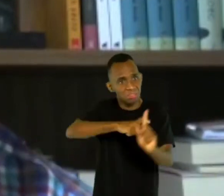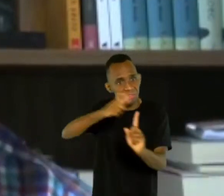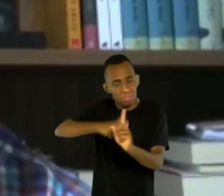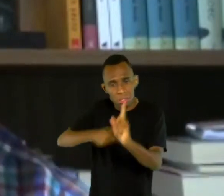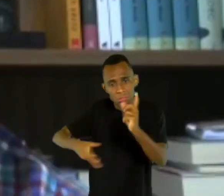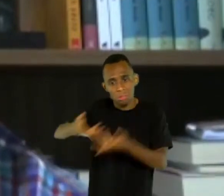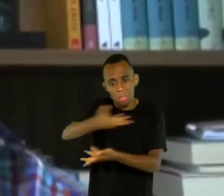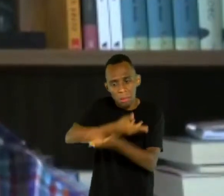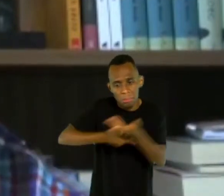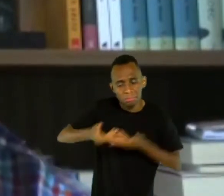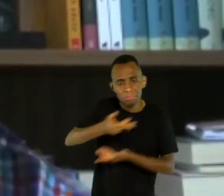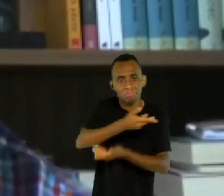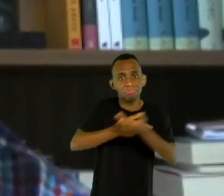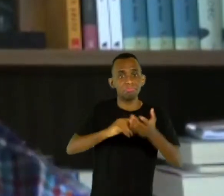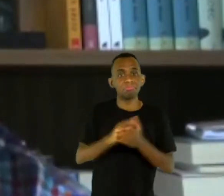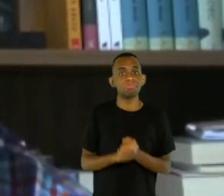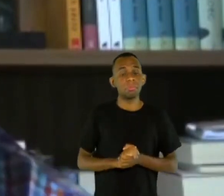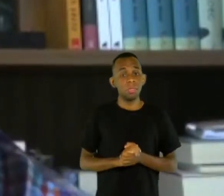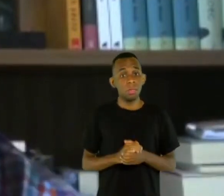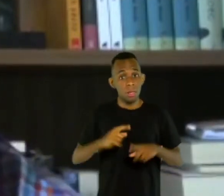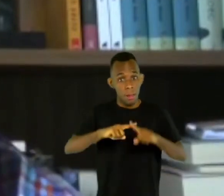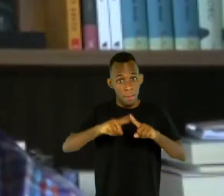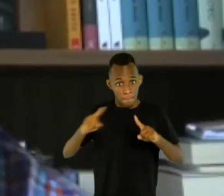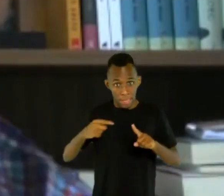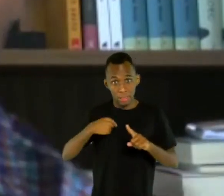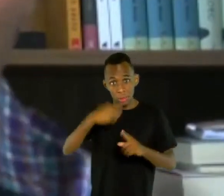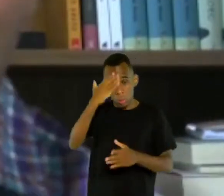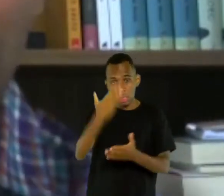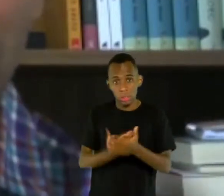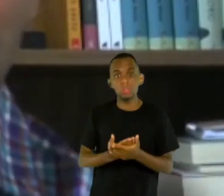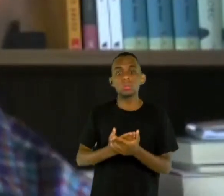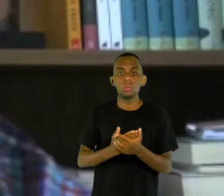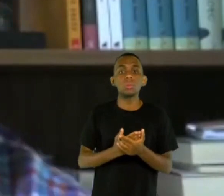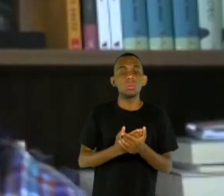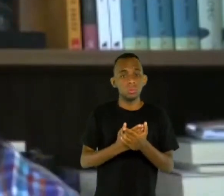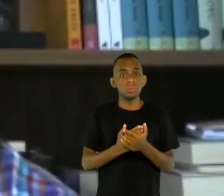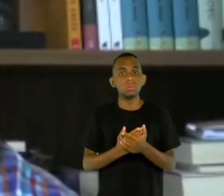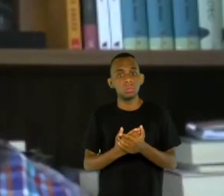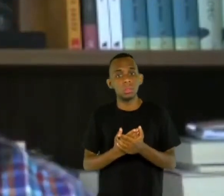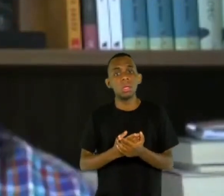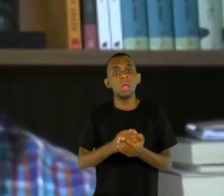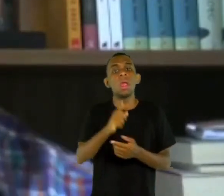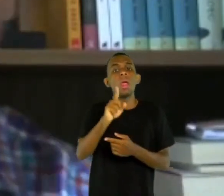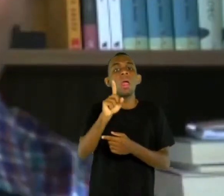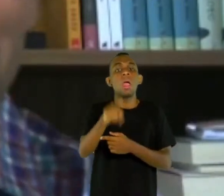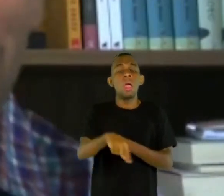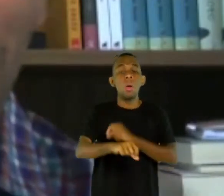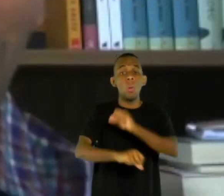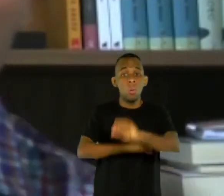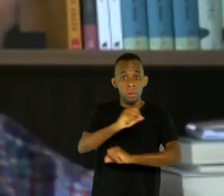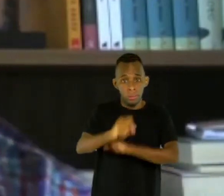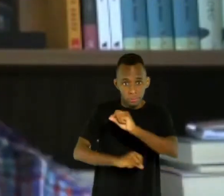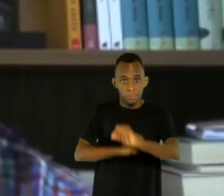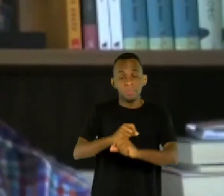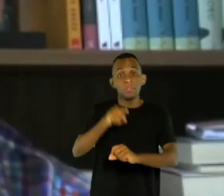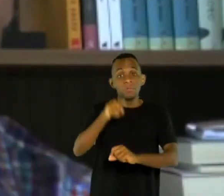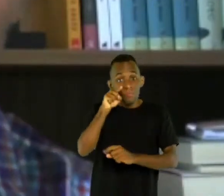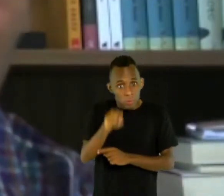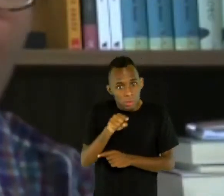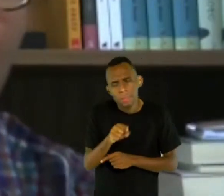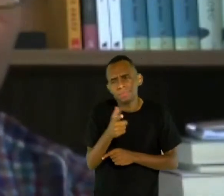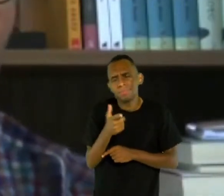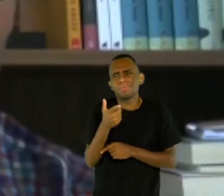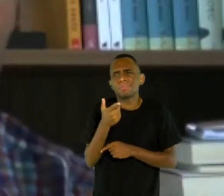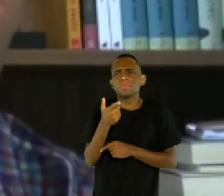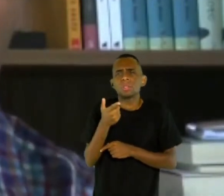muitas maneiras. Mas eu acho que o que confere honestidade ao seu romance é justamente isso. É porque você coloca o olhar da